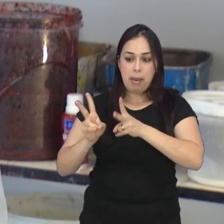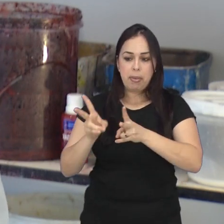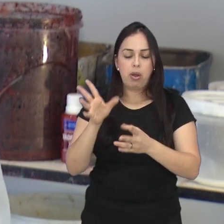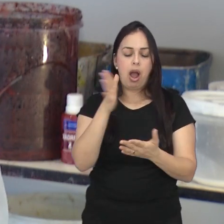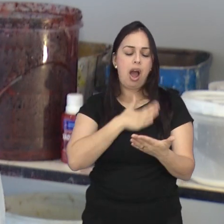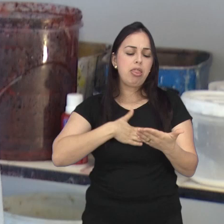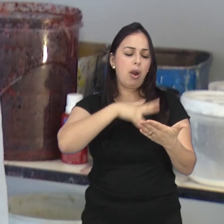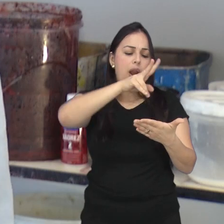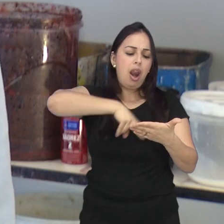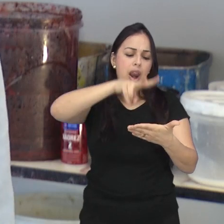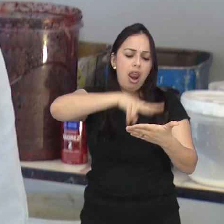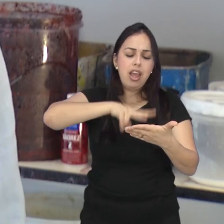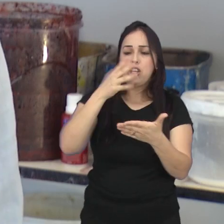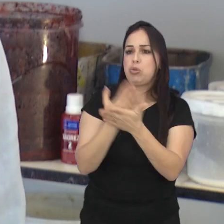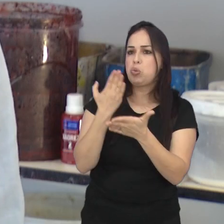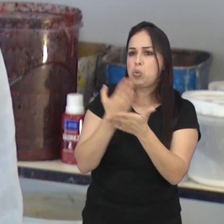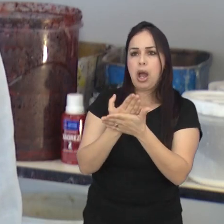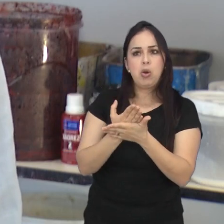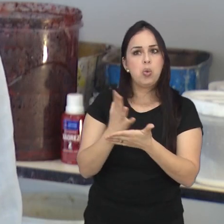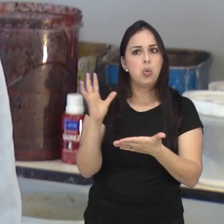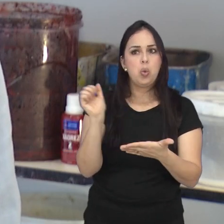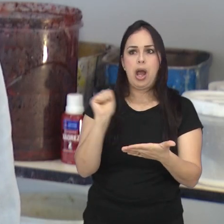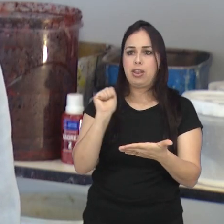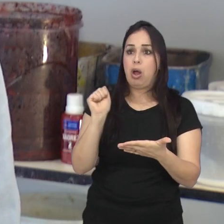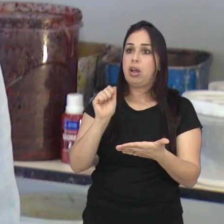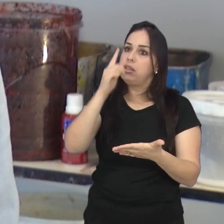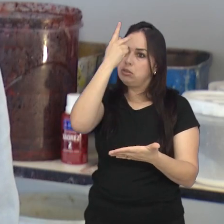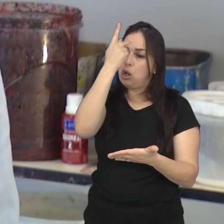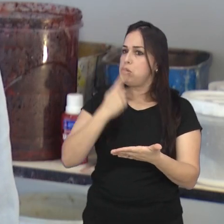sempre estudei muito. Então,